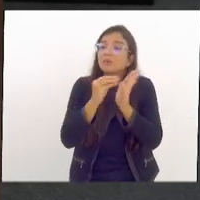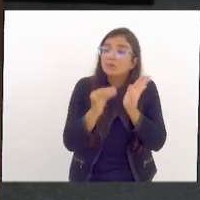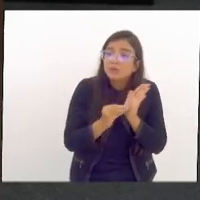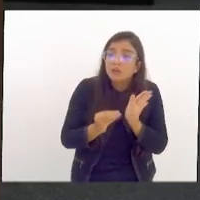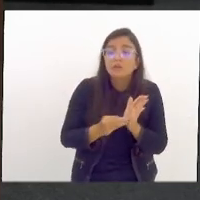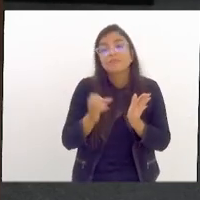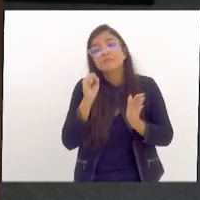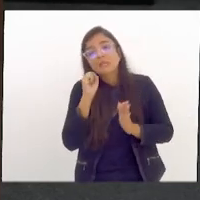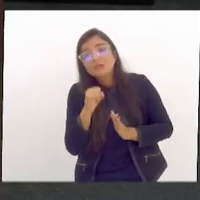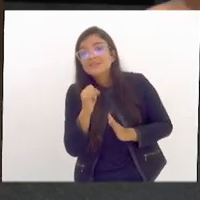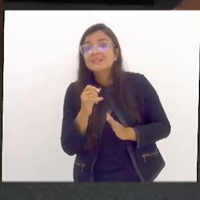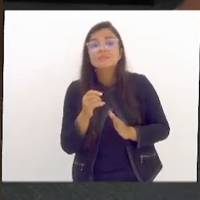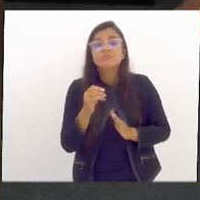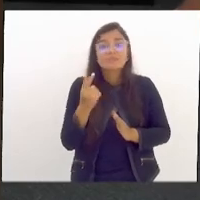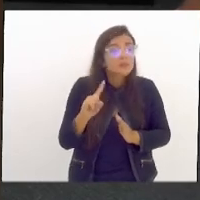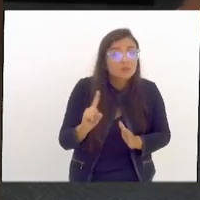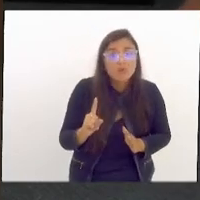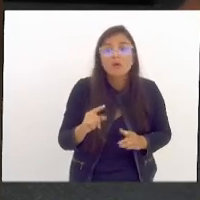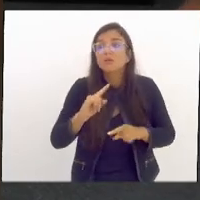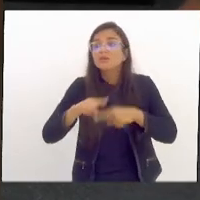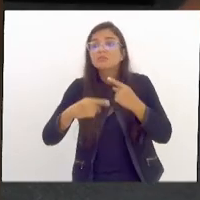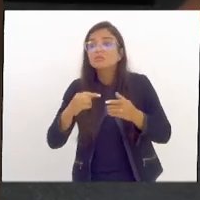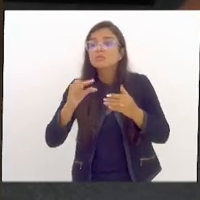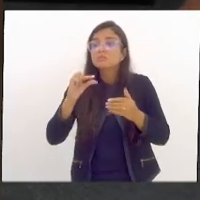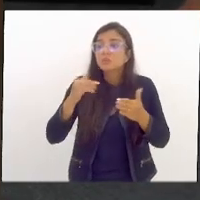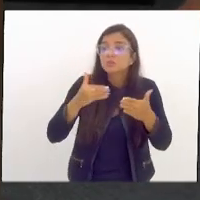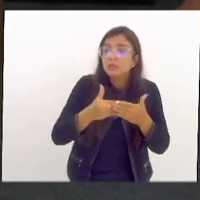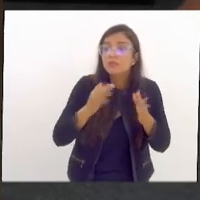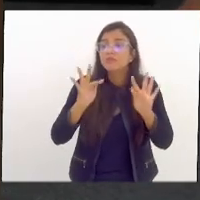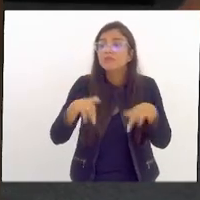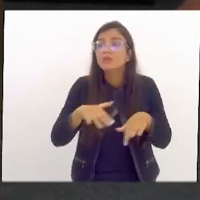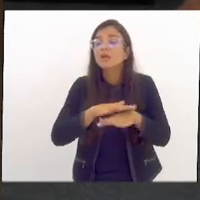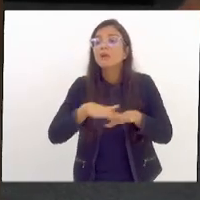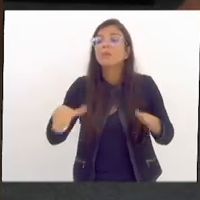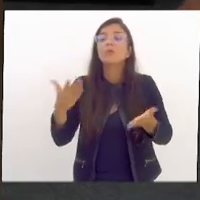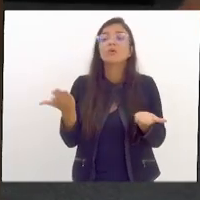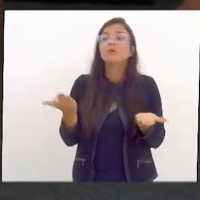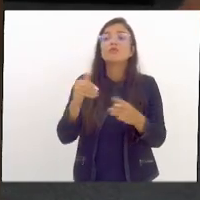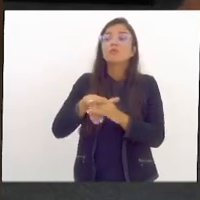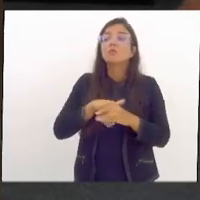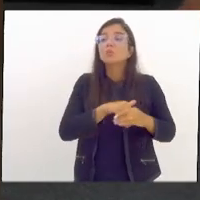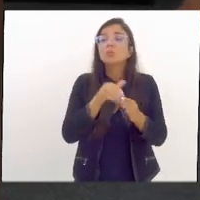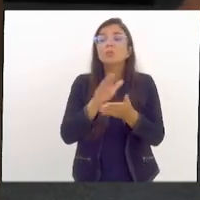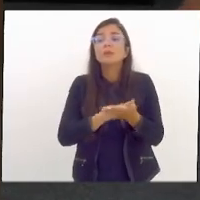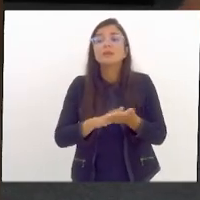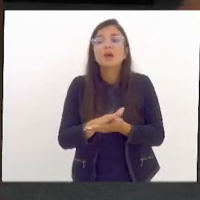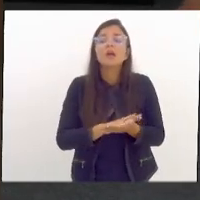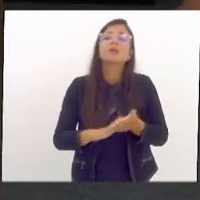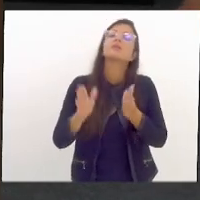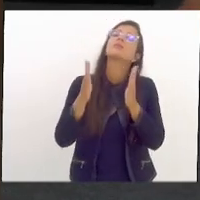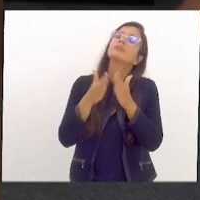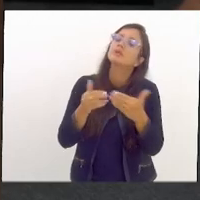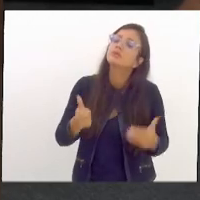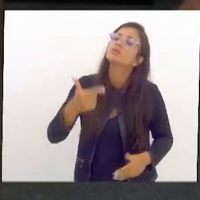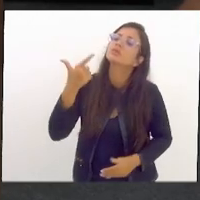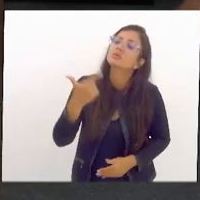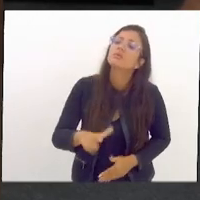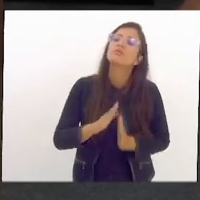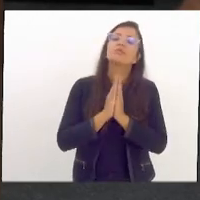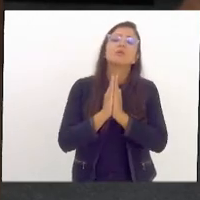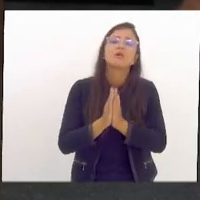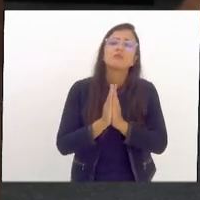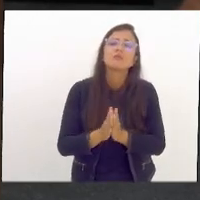vamos encerrar essa legislatura sem a votação desses projetos de resolução. Então, ratifico aqui,